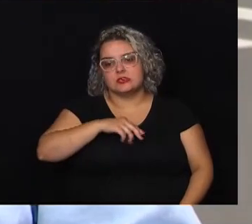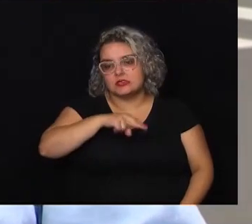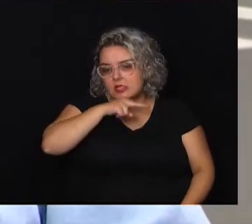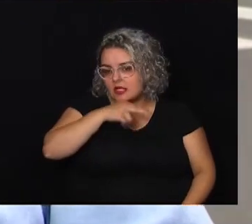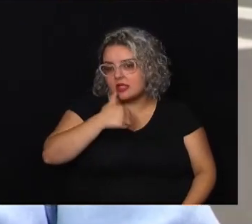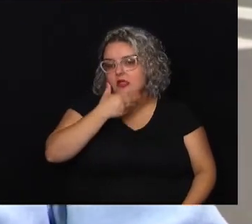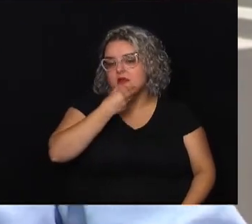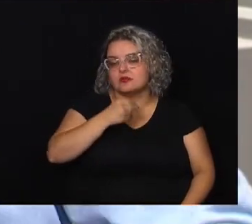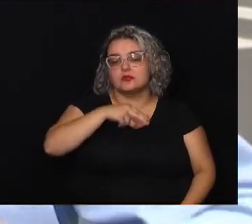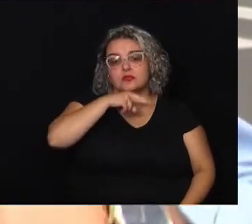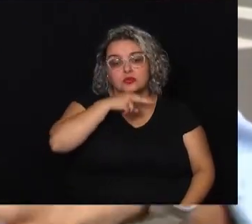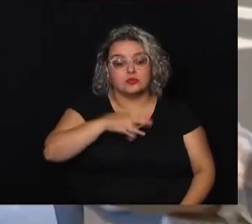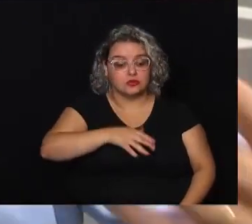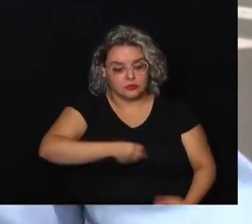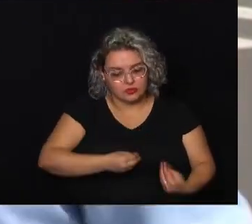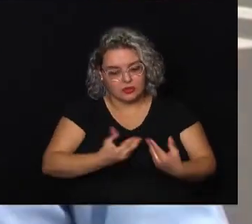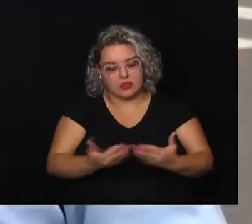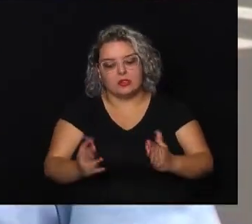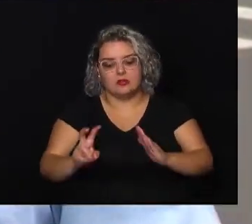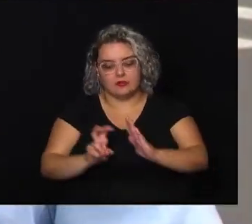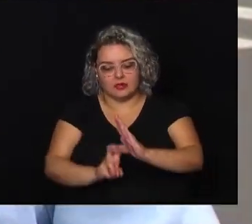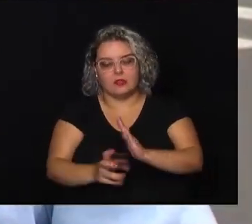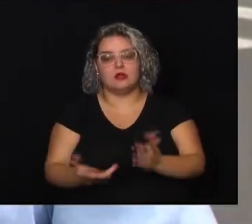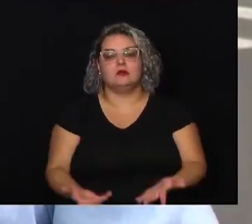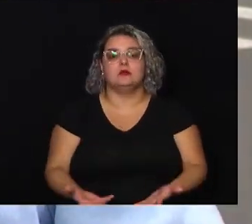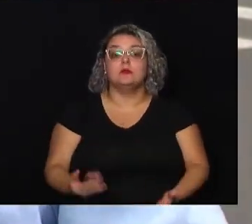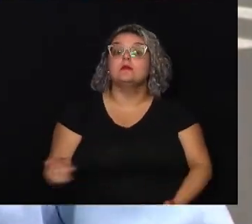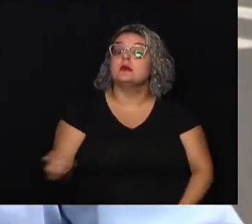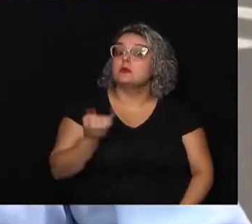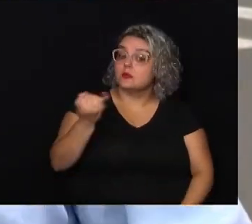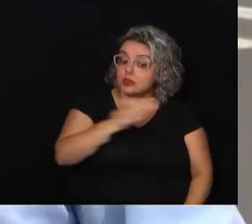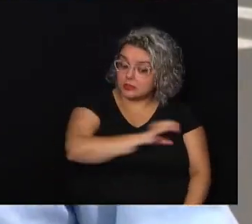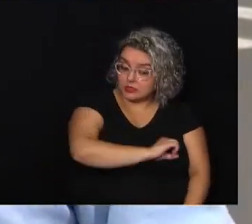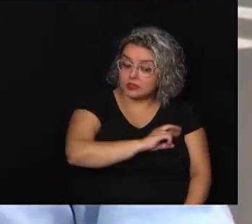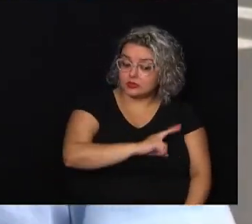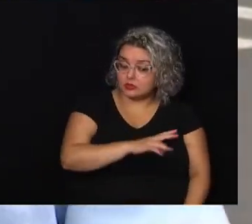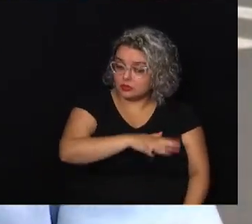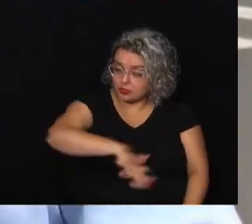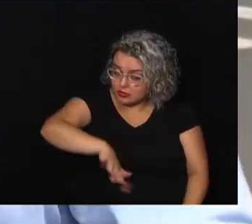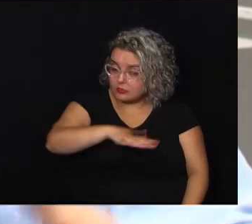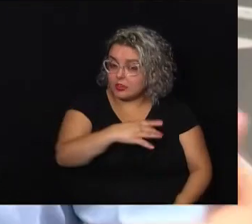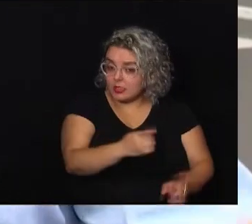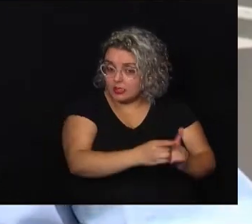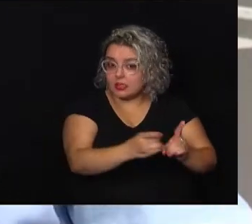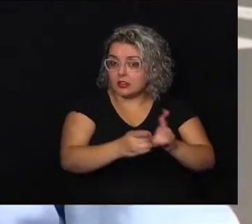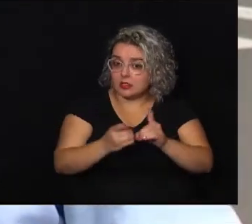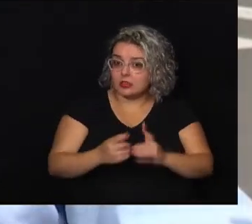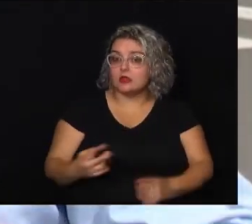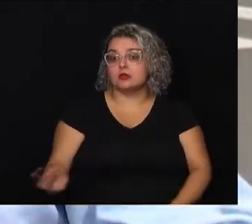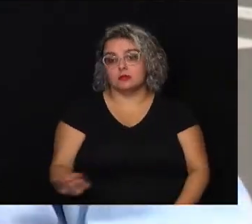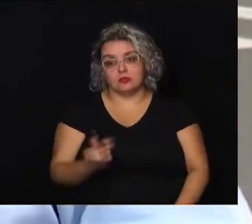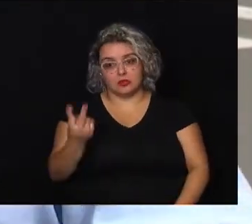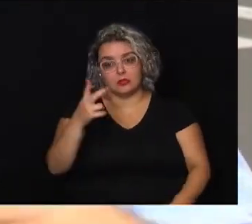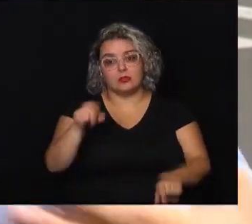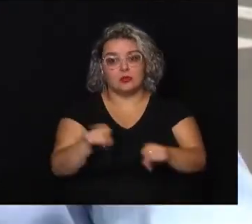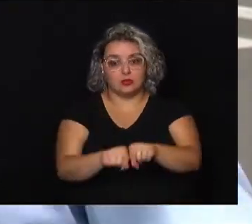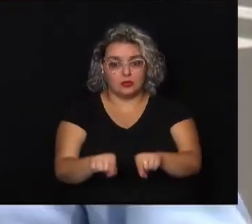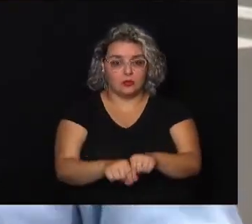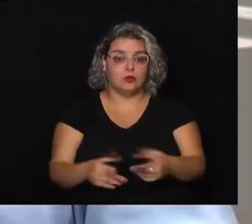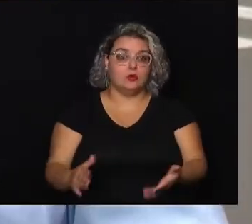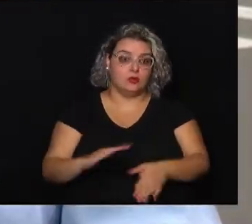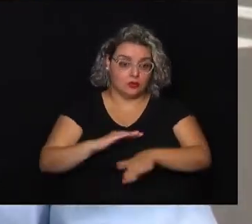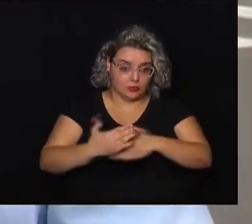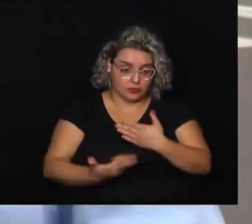para o Distrito do Ouro Verde, que contemplará toda essa região e com certeza vai valorizar também, O bairro vai